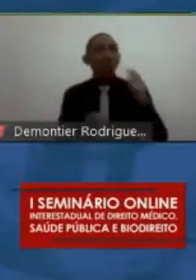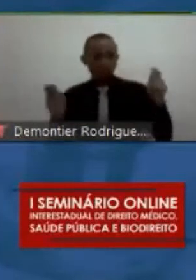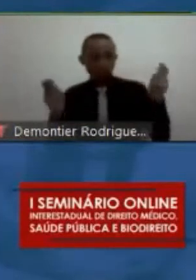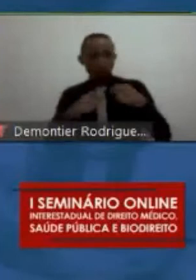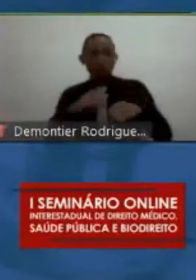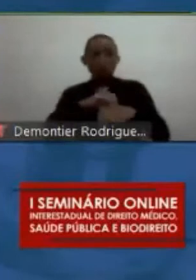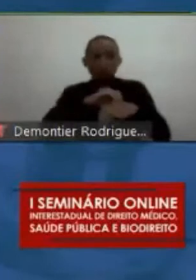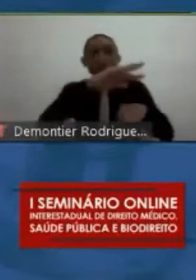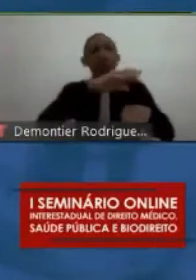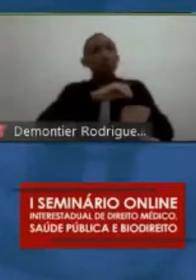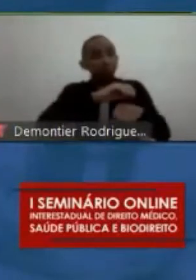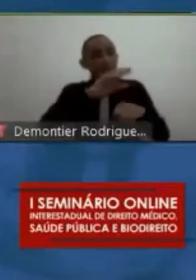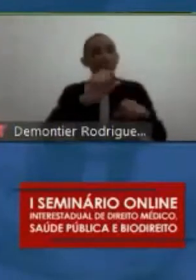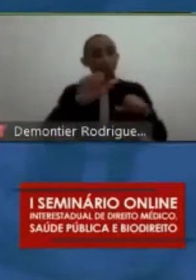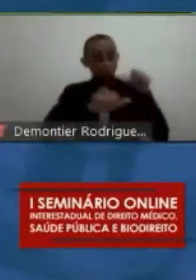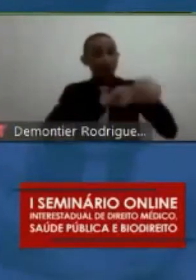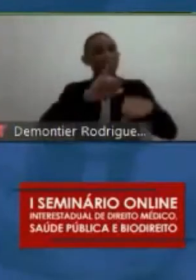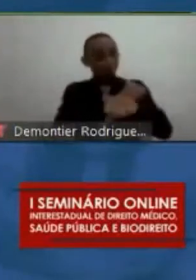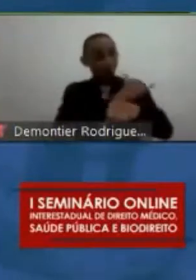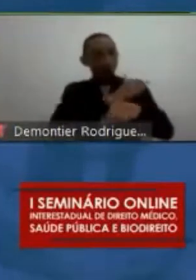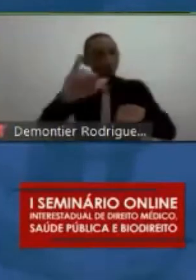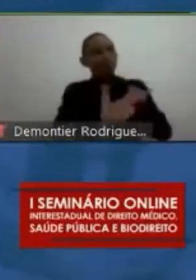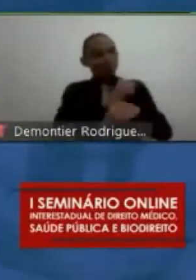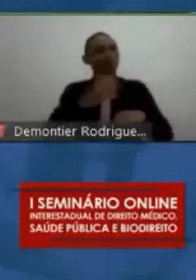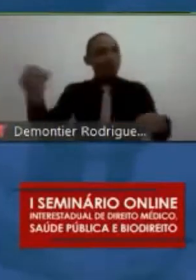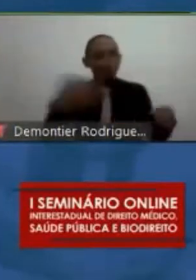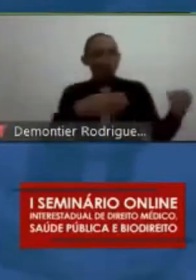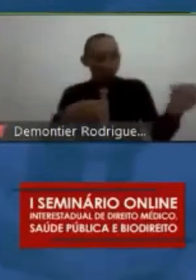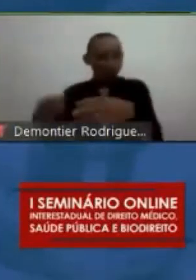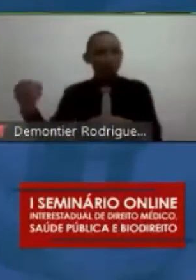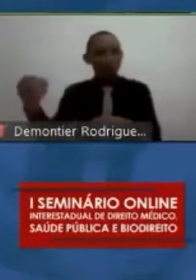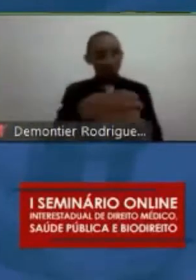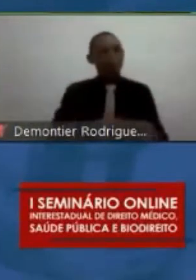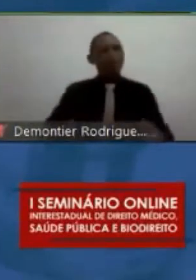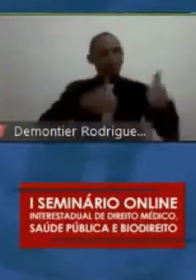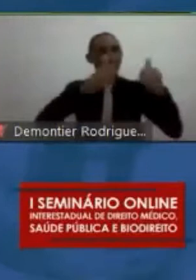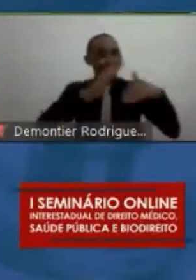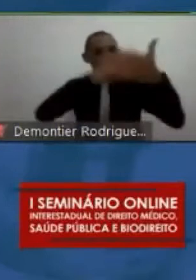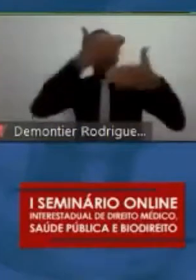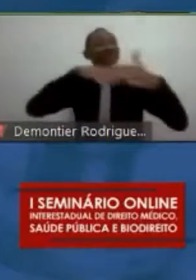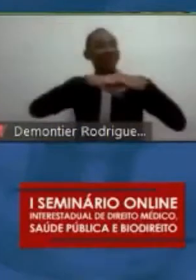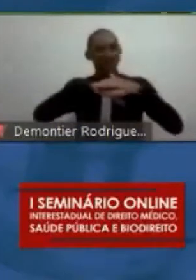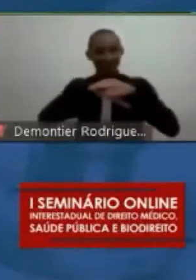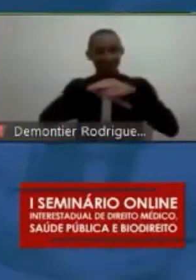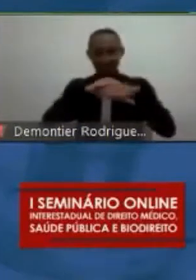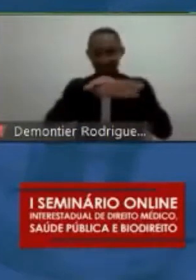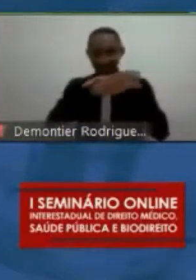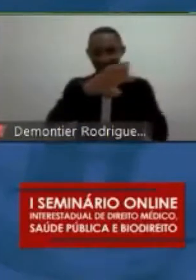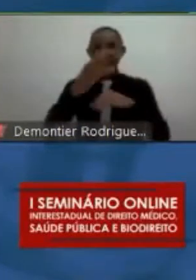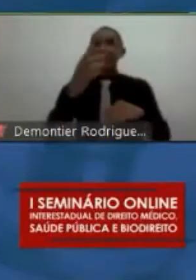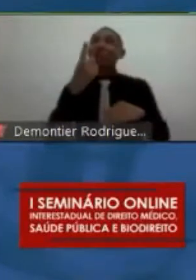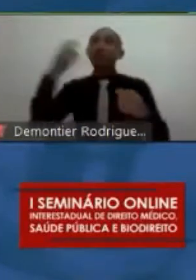da tendência de se adotar esse perfil de tratamento como sendo uma prática de melhor qualidade e também com